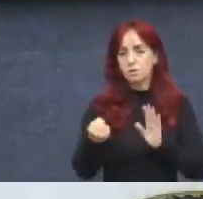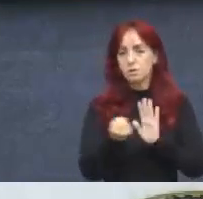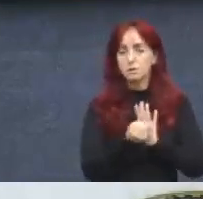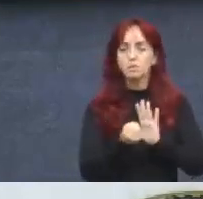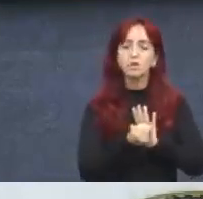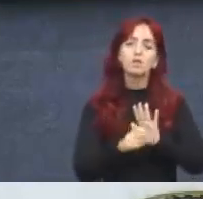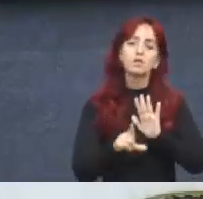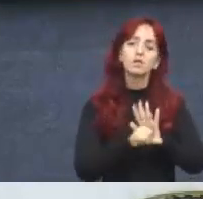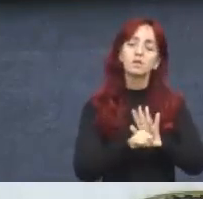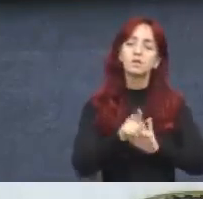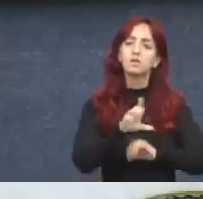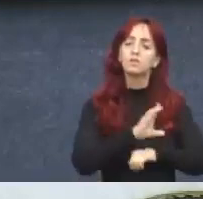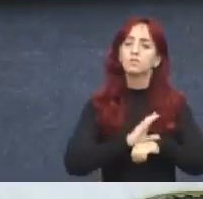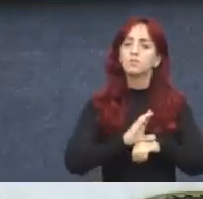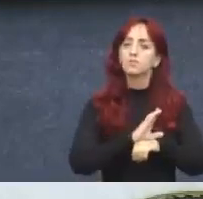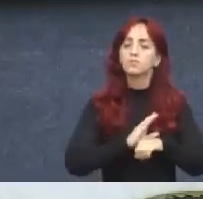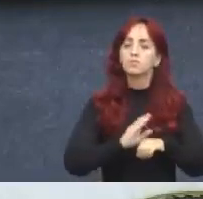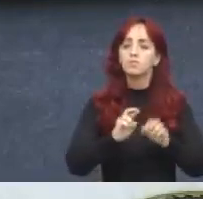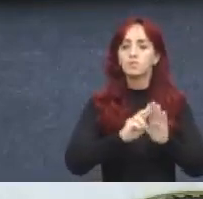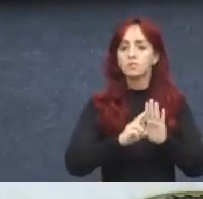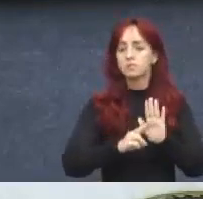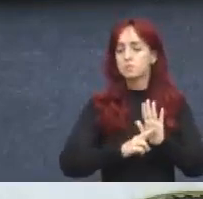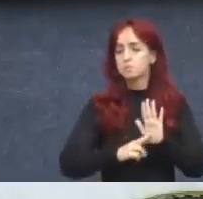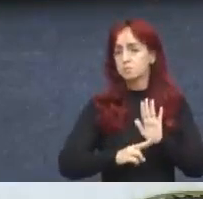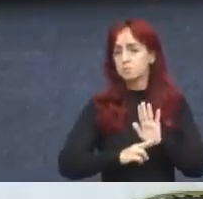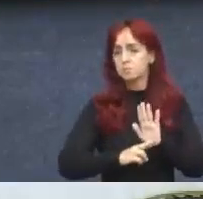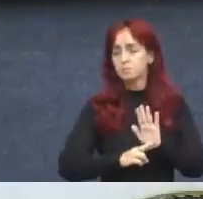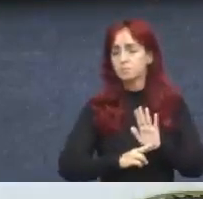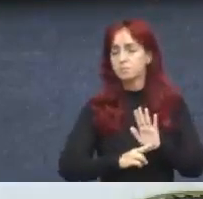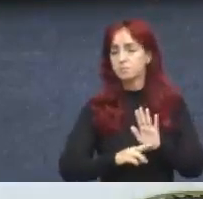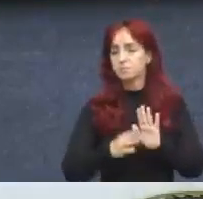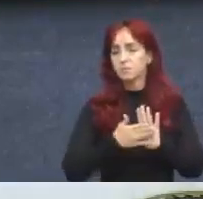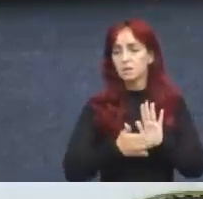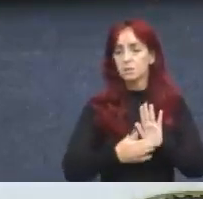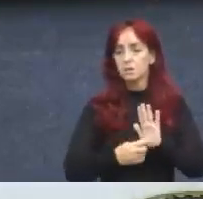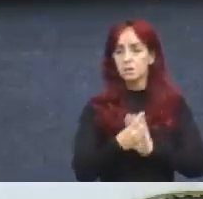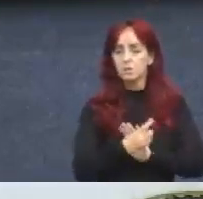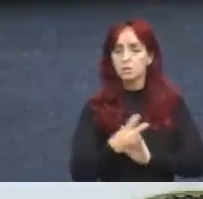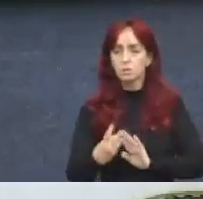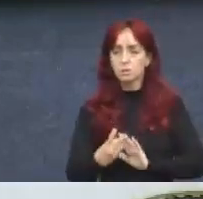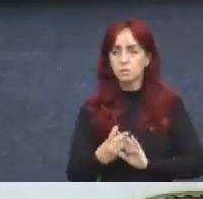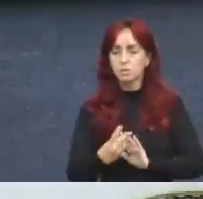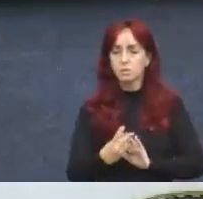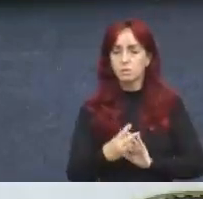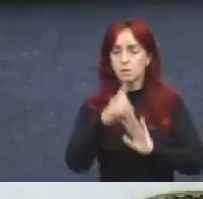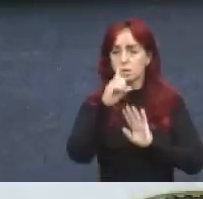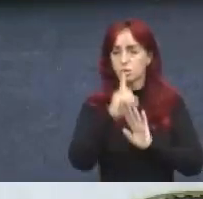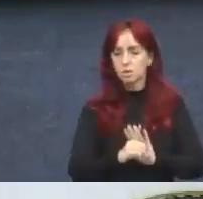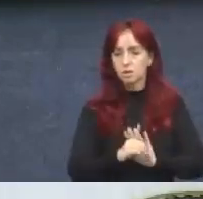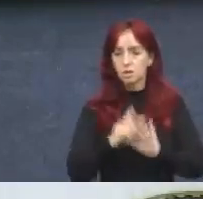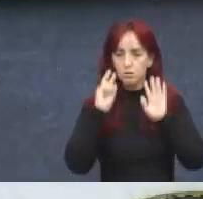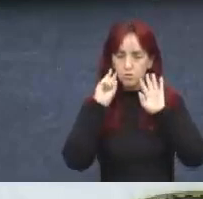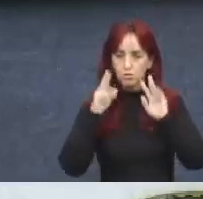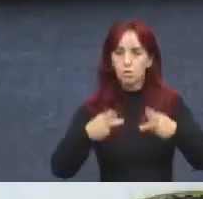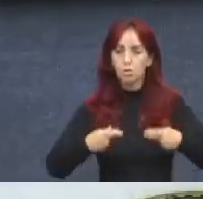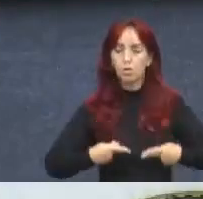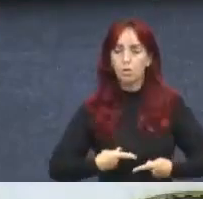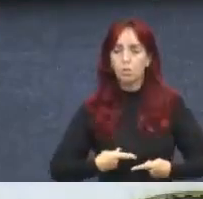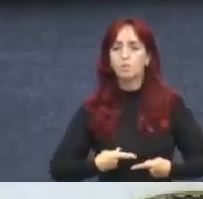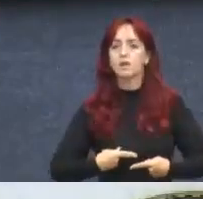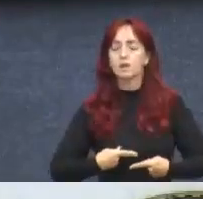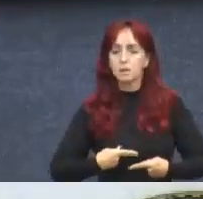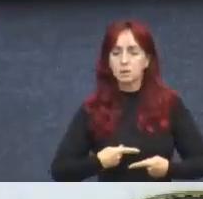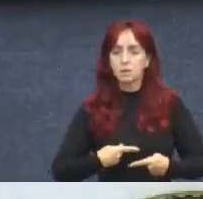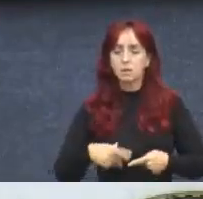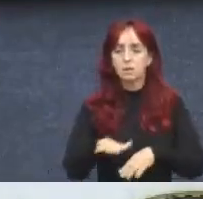Legislação e Justiça, pela constitucionalidade, legalidade e regimentalidade das emendas 1 e 2. Direitos Humanos, Habitação,